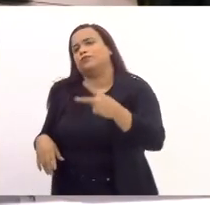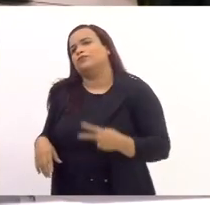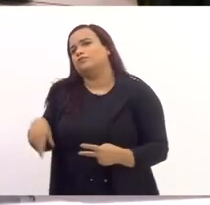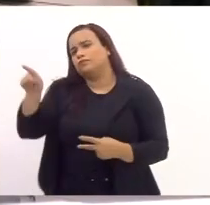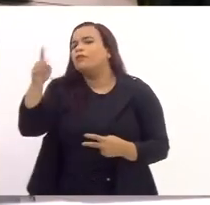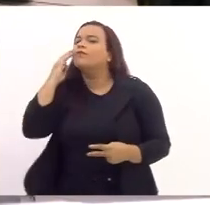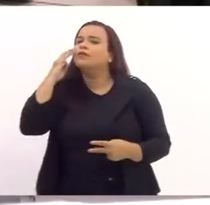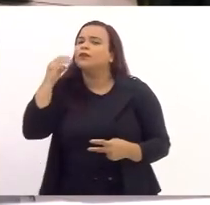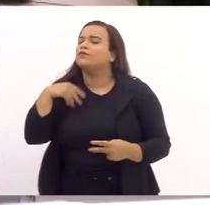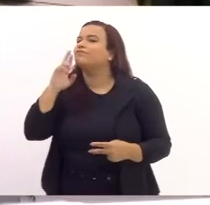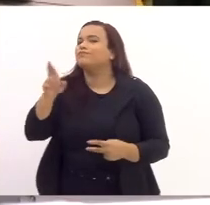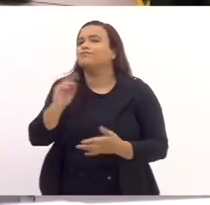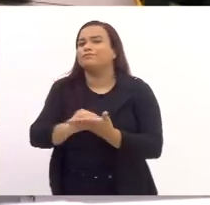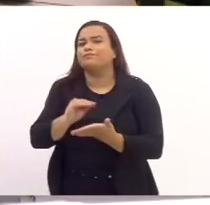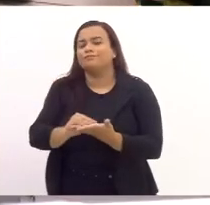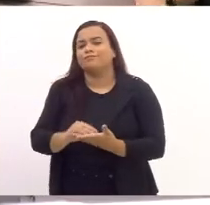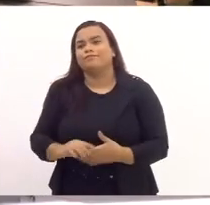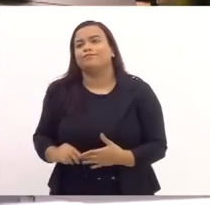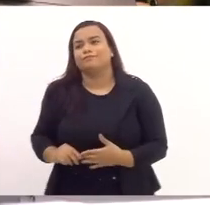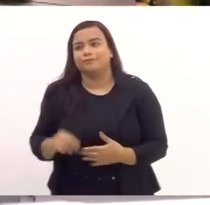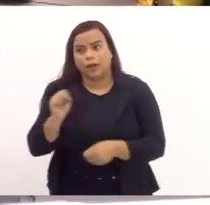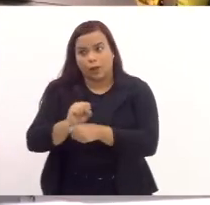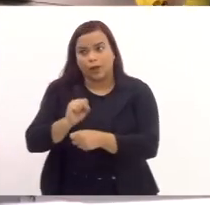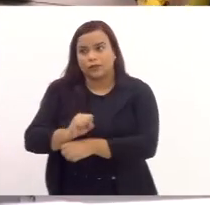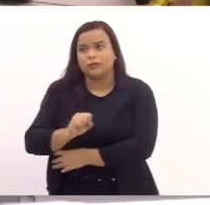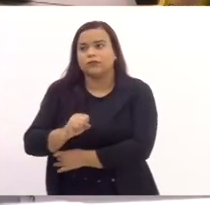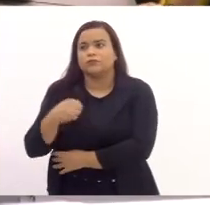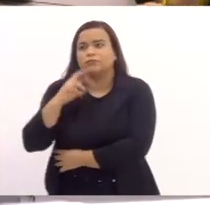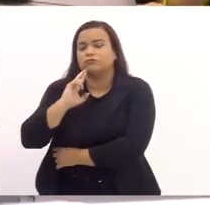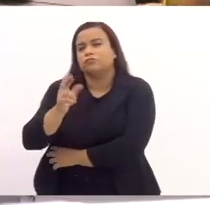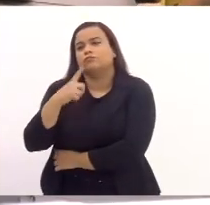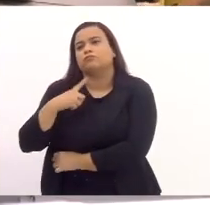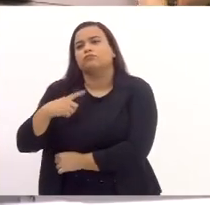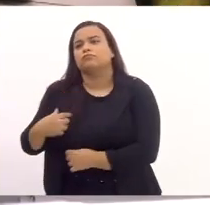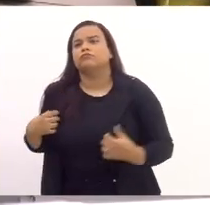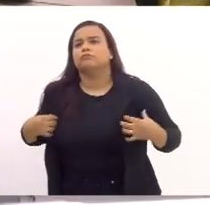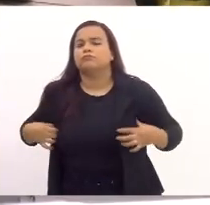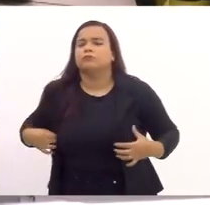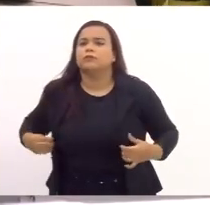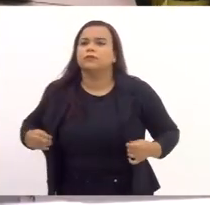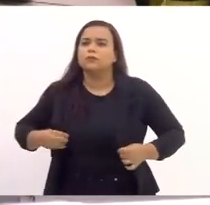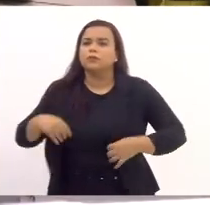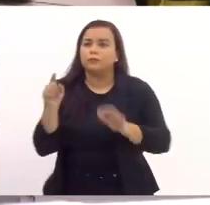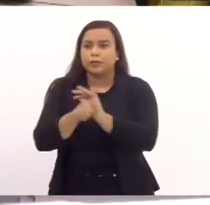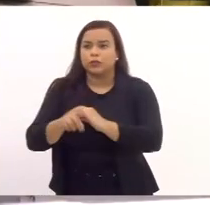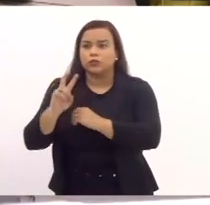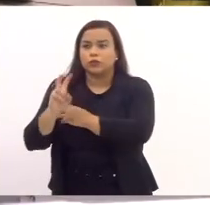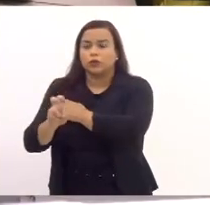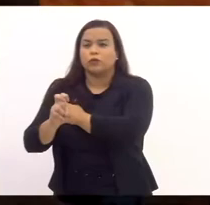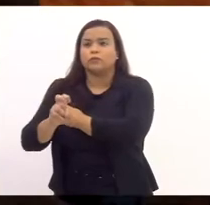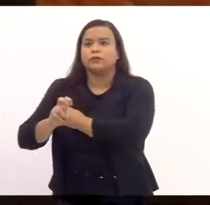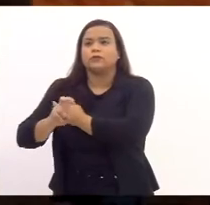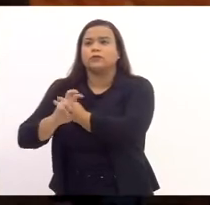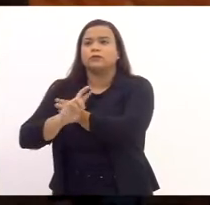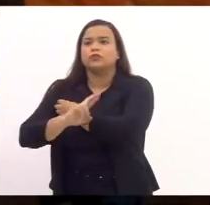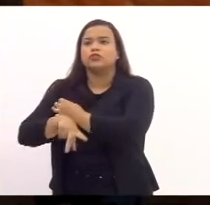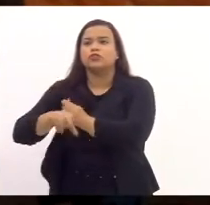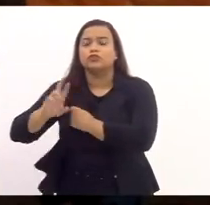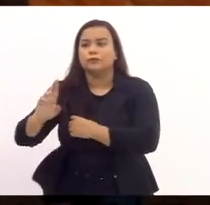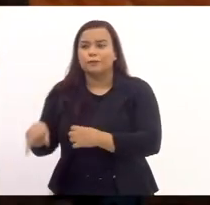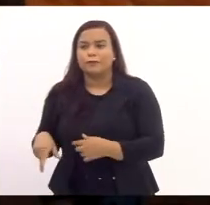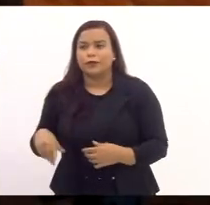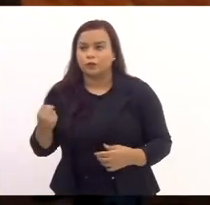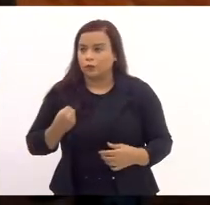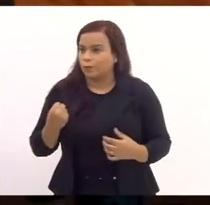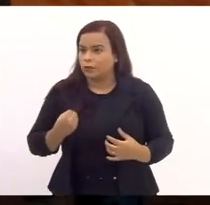Estava aguardando aqui o momento oportuno para falar. O senhor me fez a pergunta sobre a divergência dos números. Isso. Né? A gente